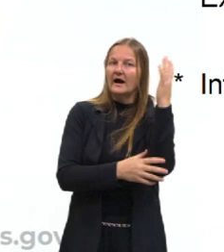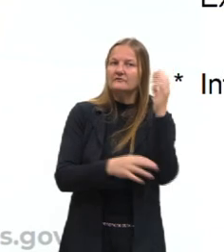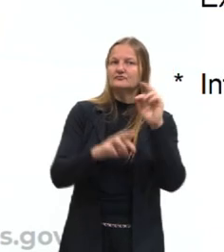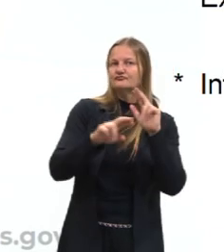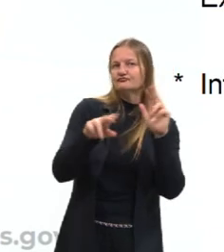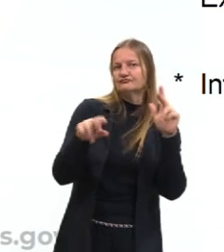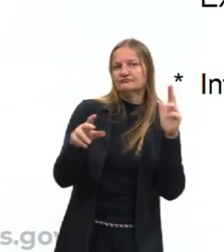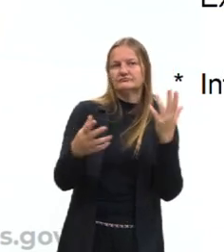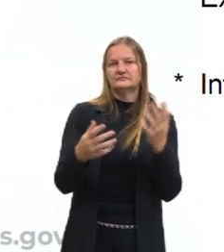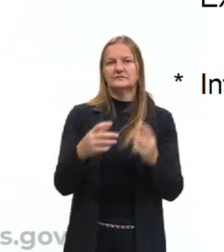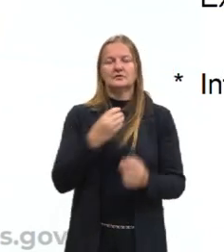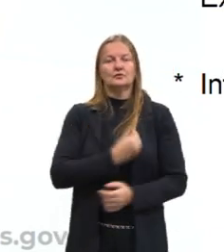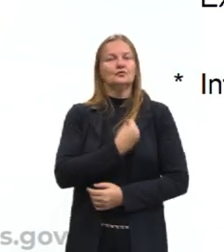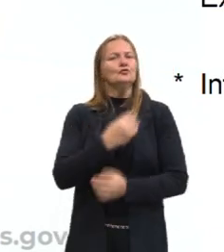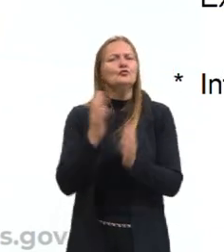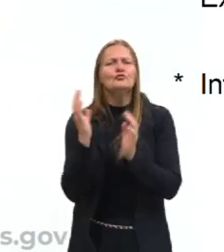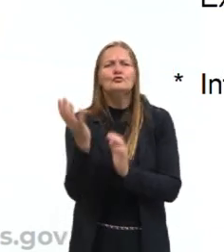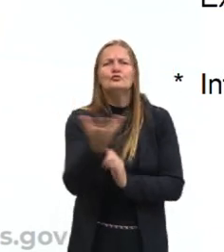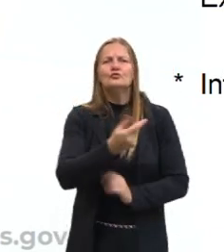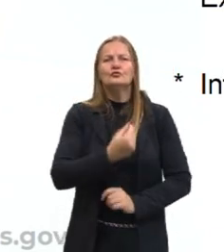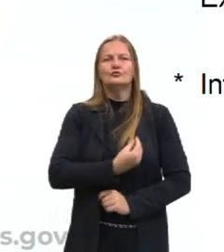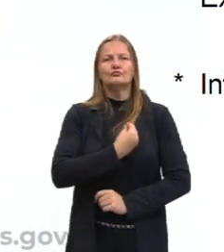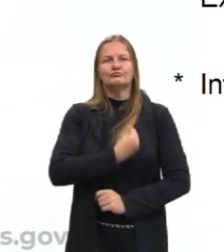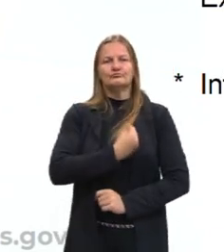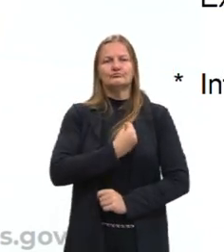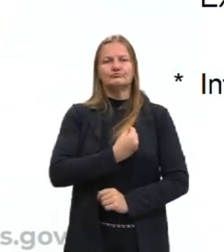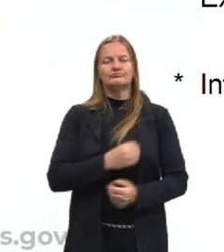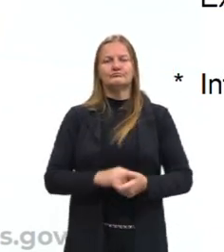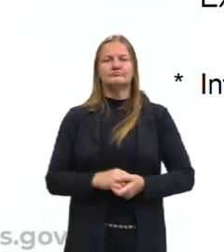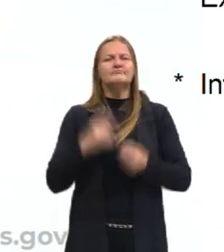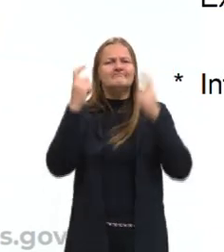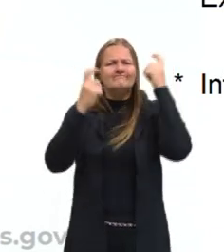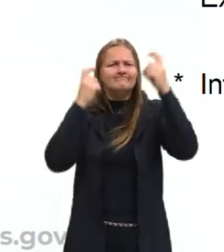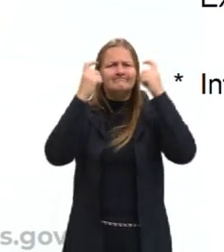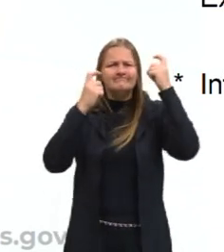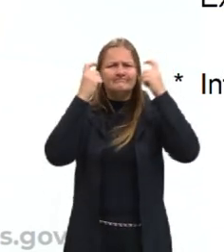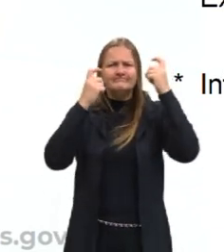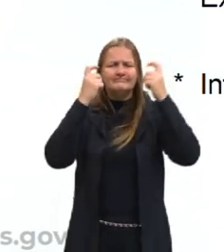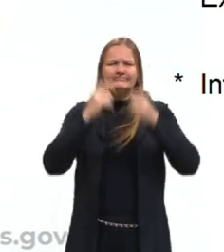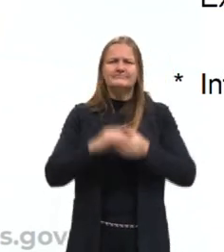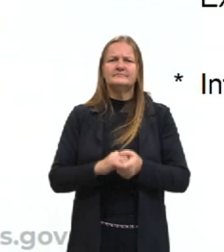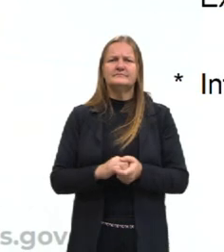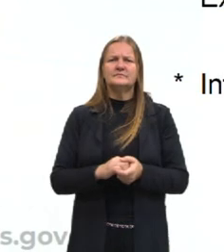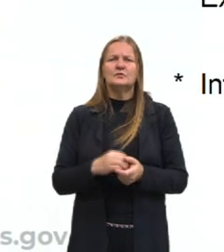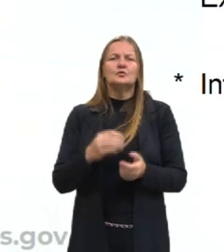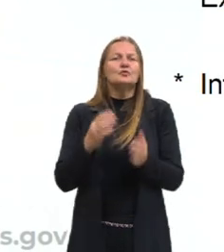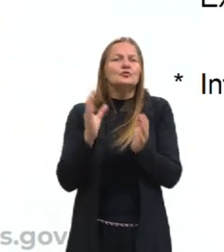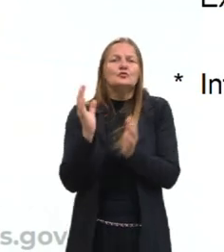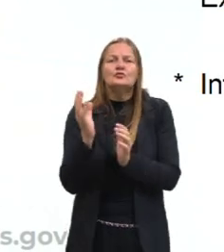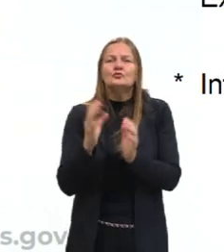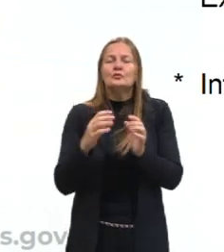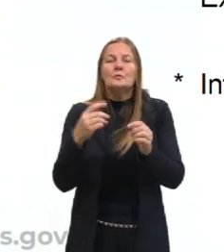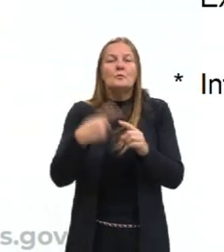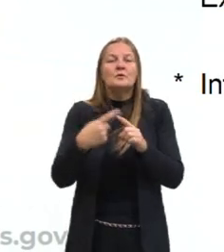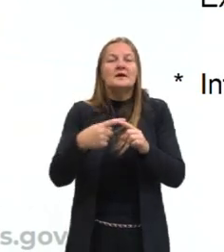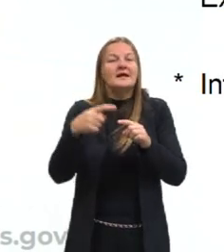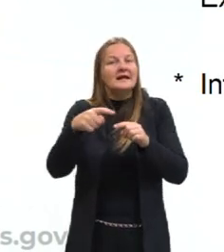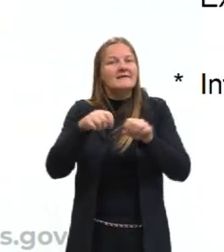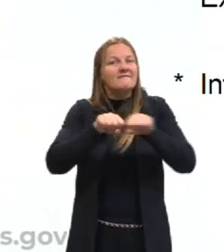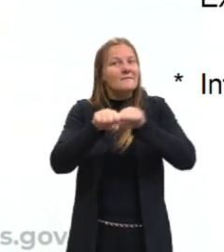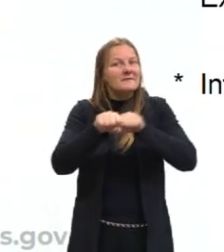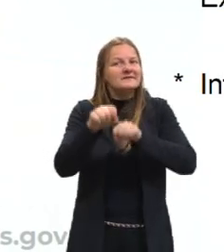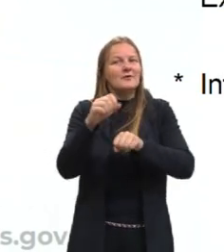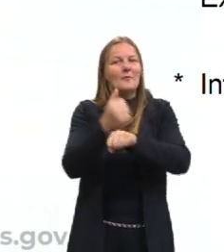Enfim tudo aquilo que é Vivo Aristóteles se preocupa e debate muito é tudo aquilo que é Vivo ele era um biólogo né